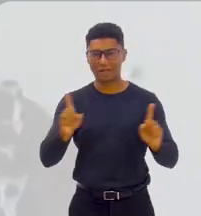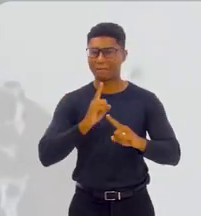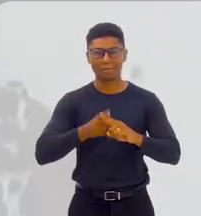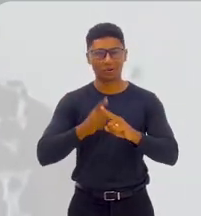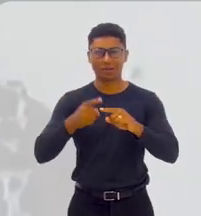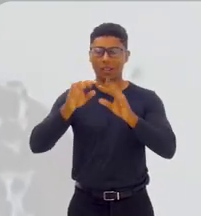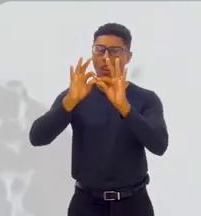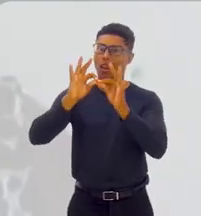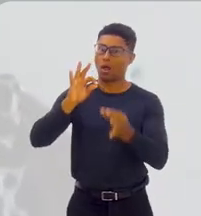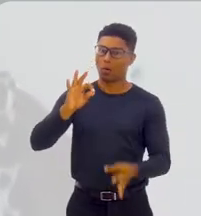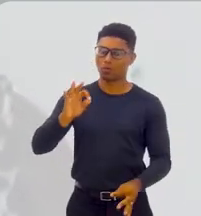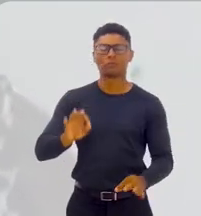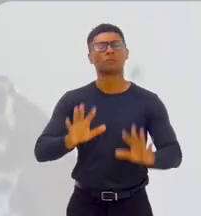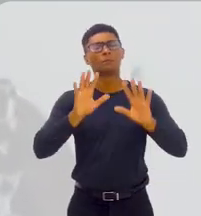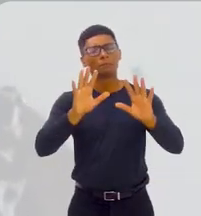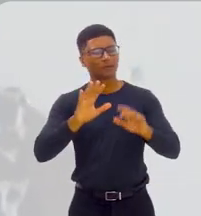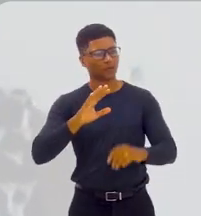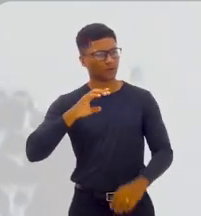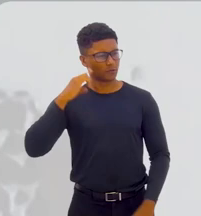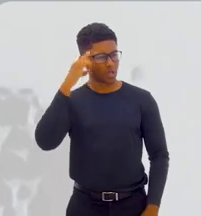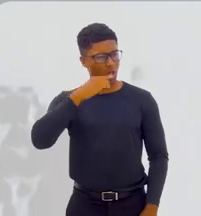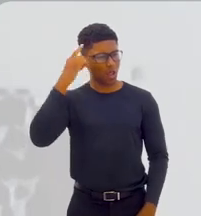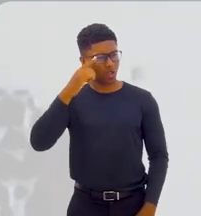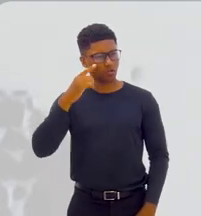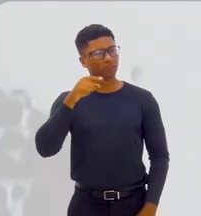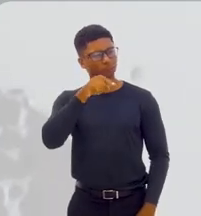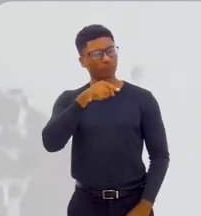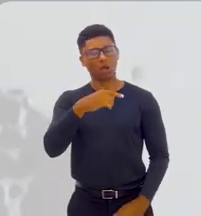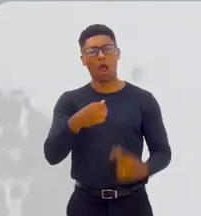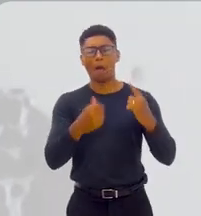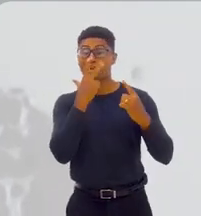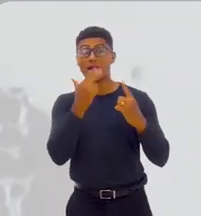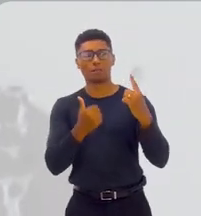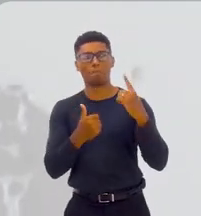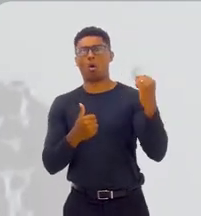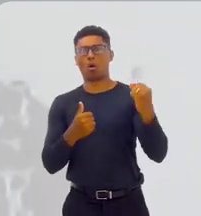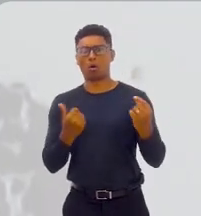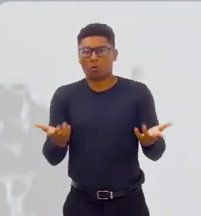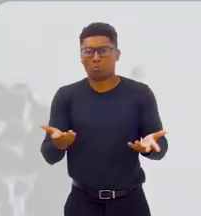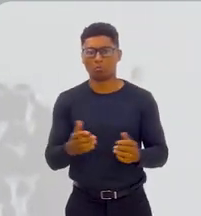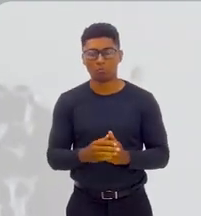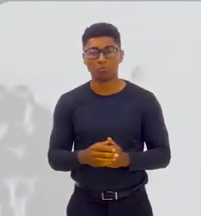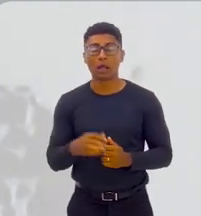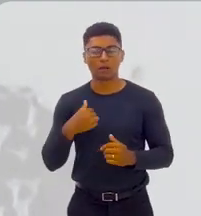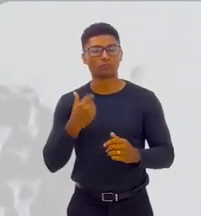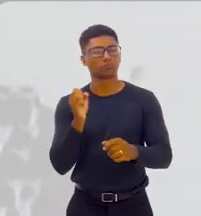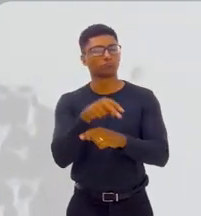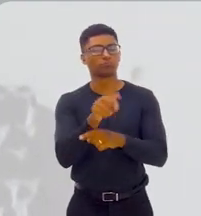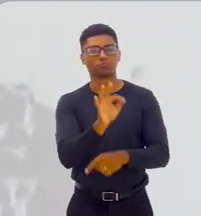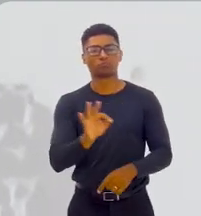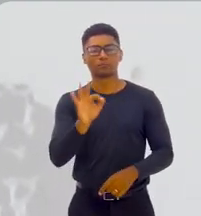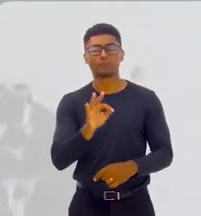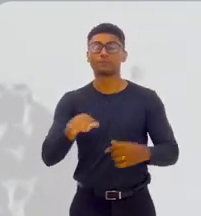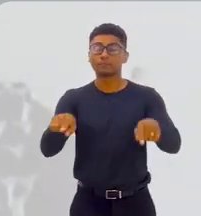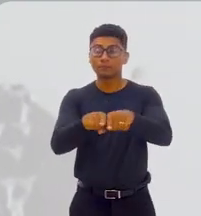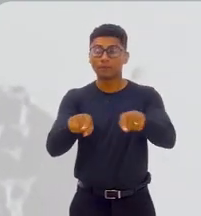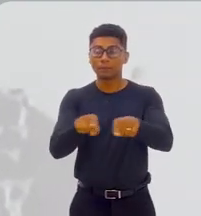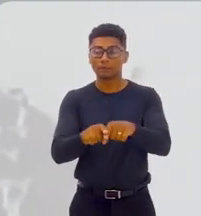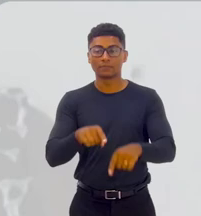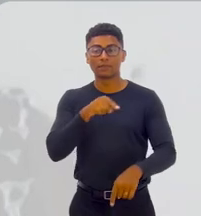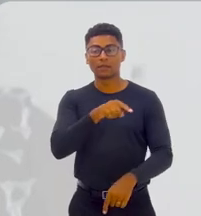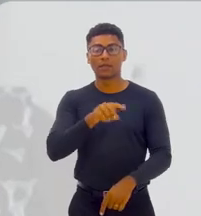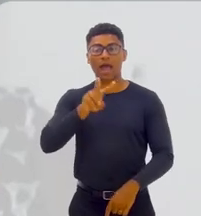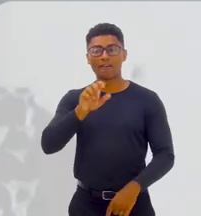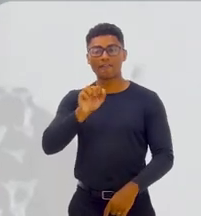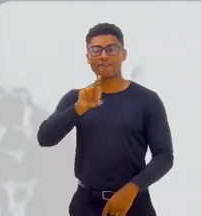história hoje. Mas o direito me escolheu. E aí, quando eu vou para a faculdade de direito, eu também vou para a vara de infância, a primeira vara